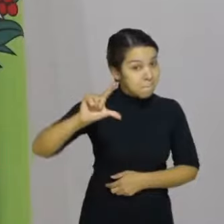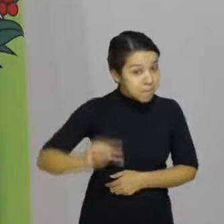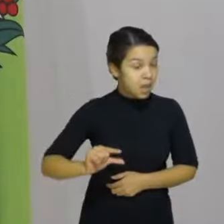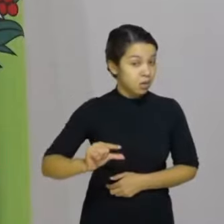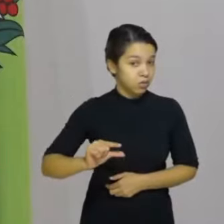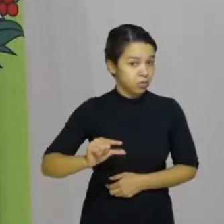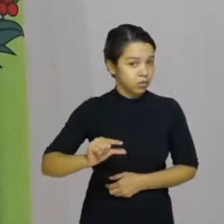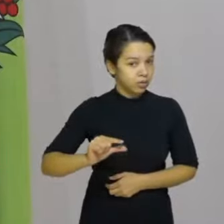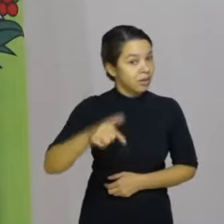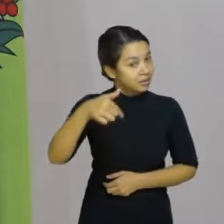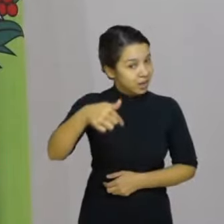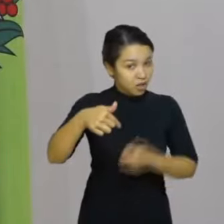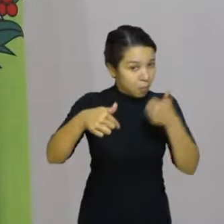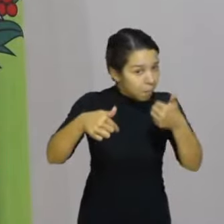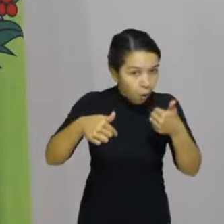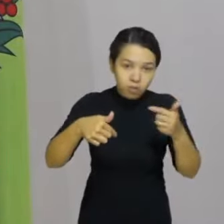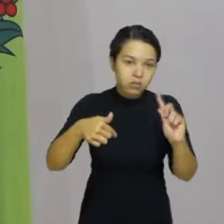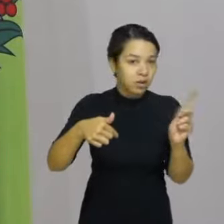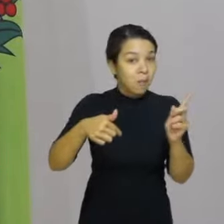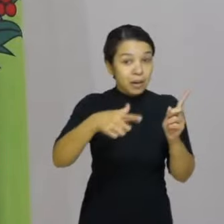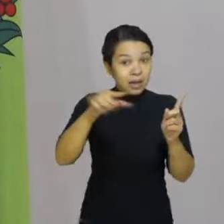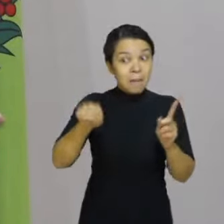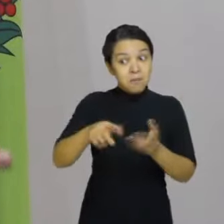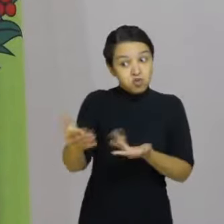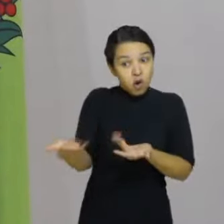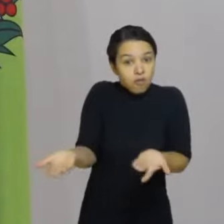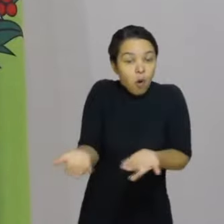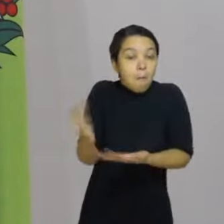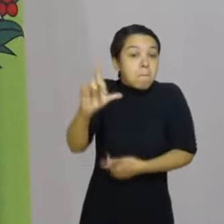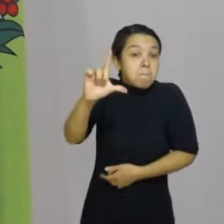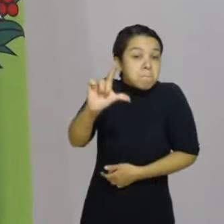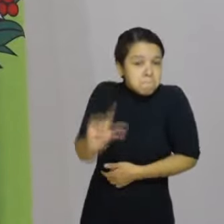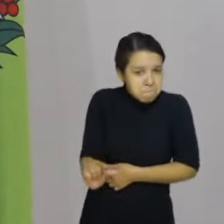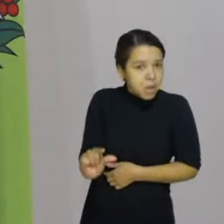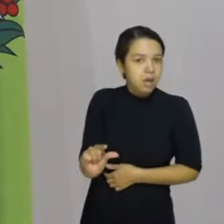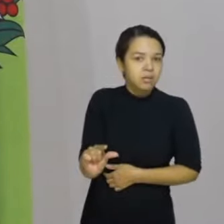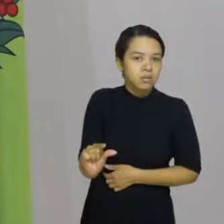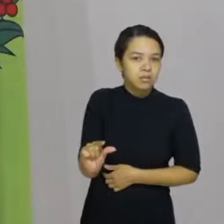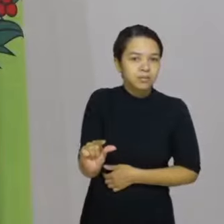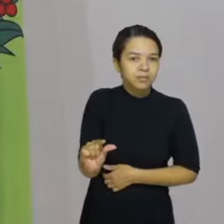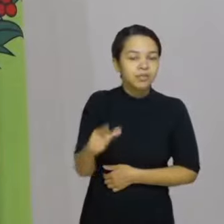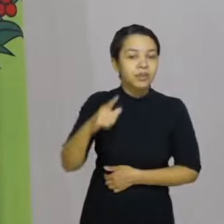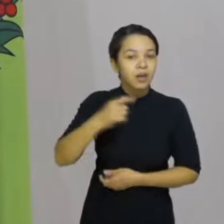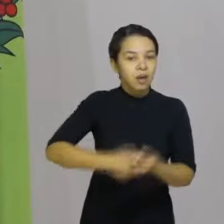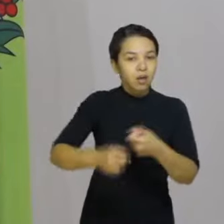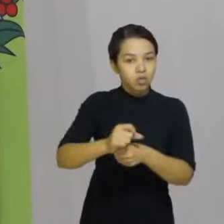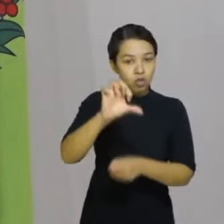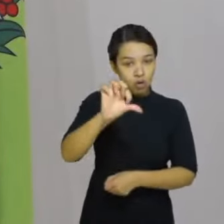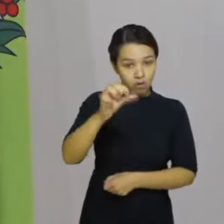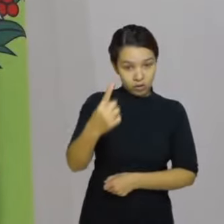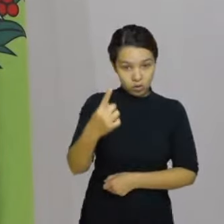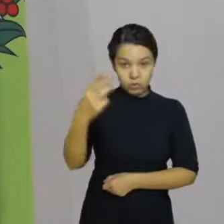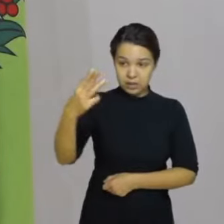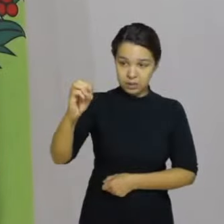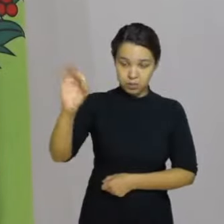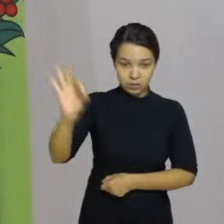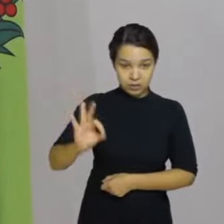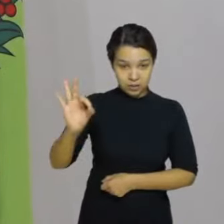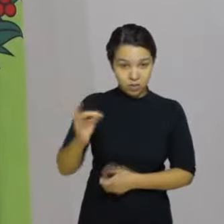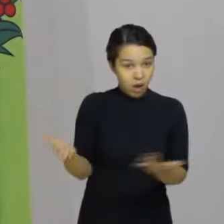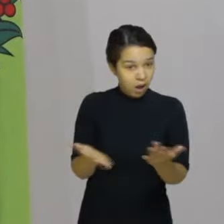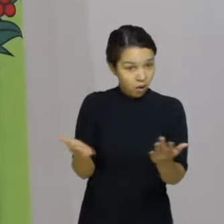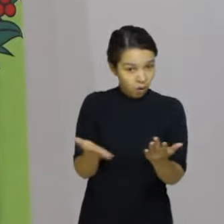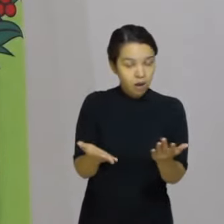seria o ideal, mas adolescentes que dormem menos de 7 horas por dia. Em 91, 30% deles. Agora, a metade